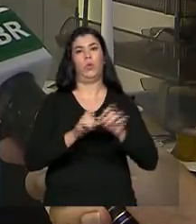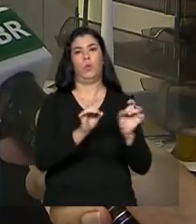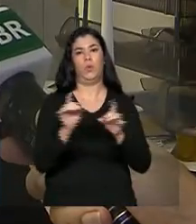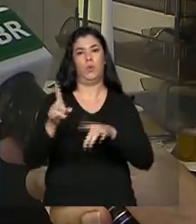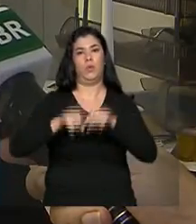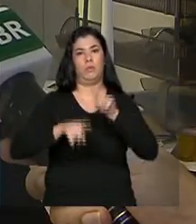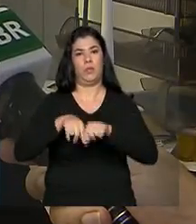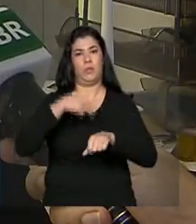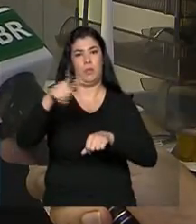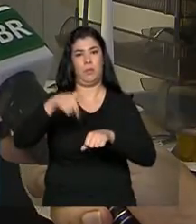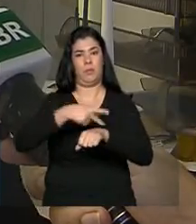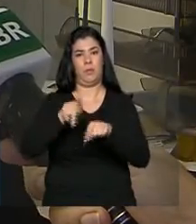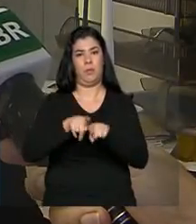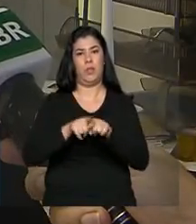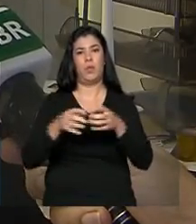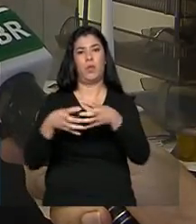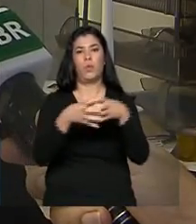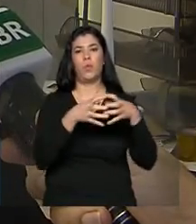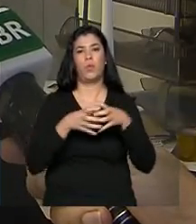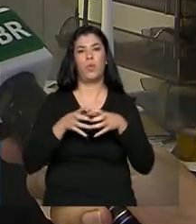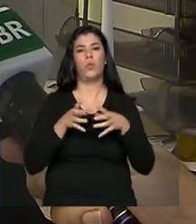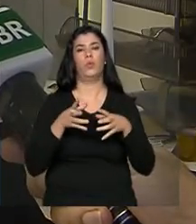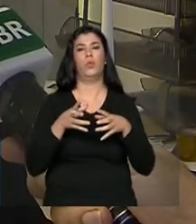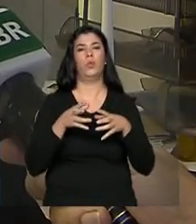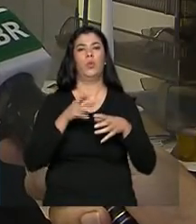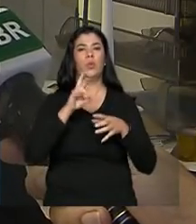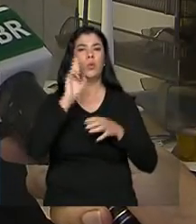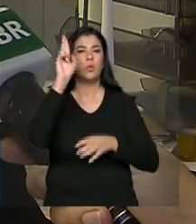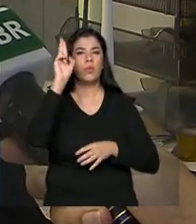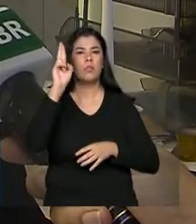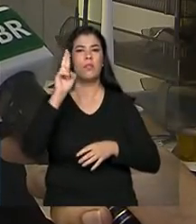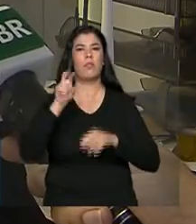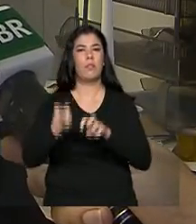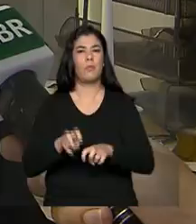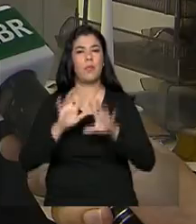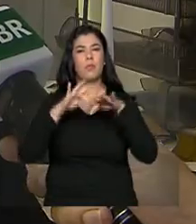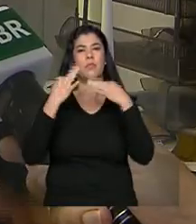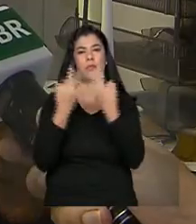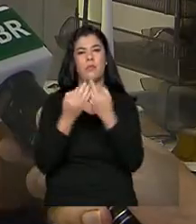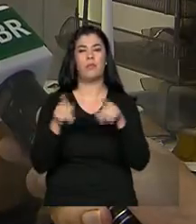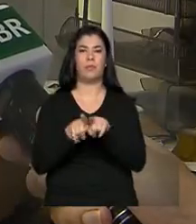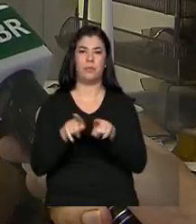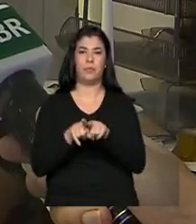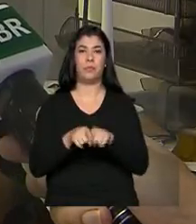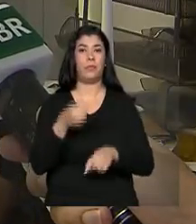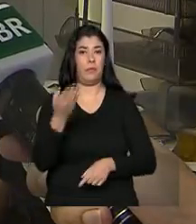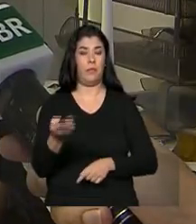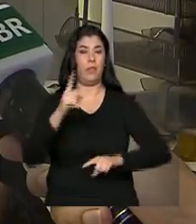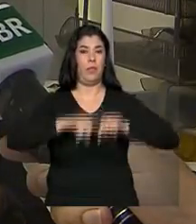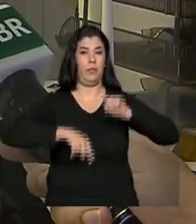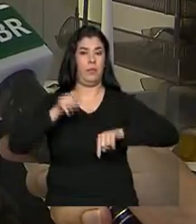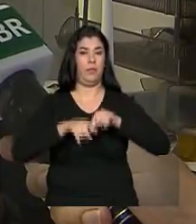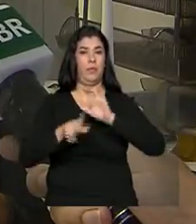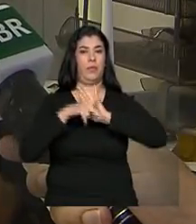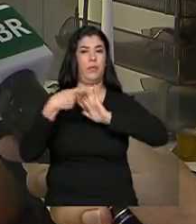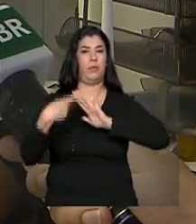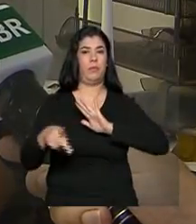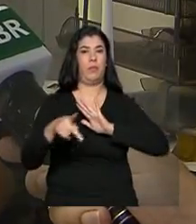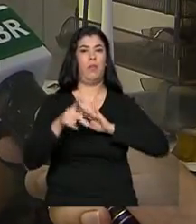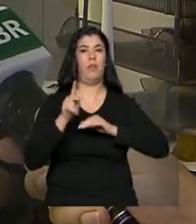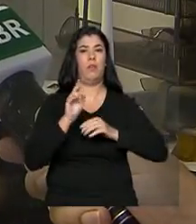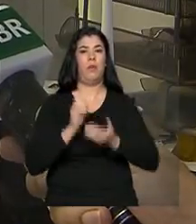conjunto de políticas públicas que tornam o Brasil referência para a agricultura familiar. Então, políticas de